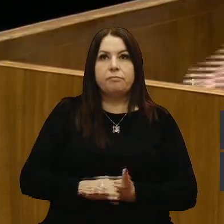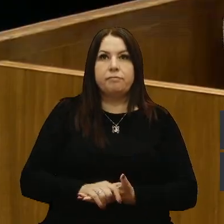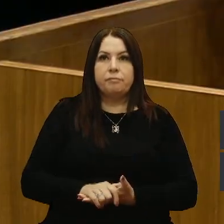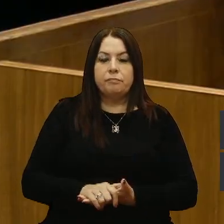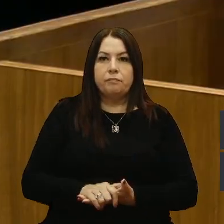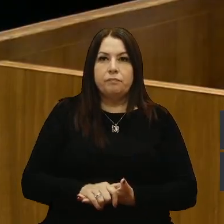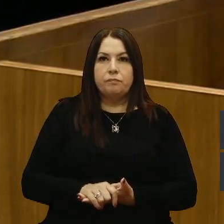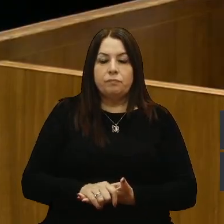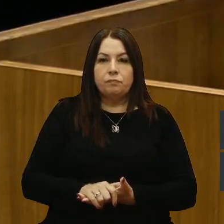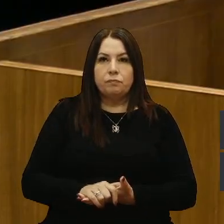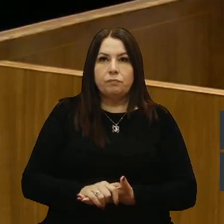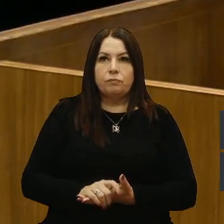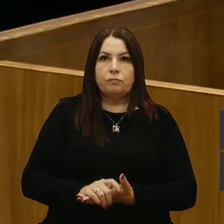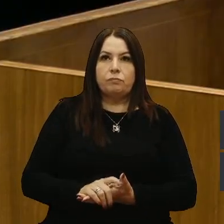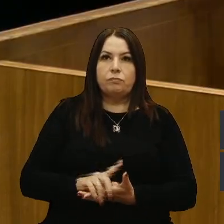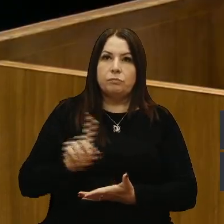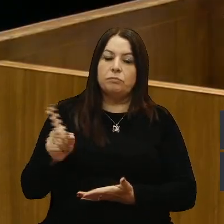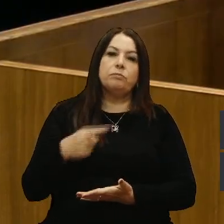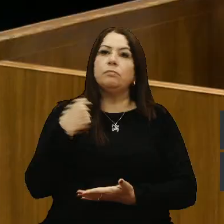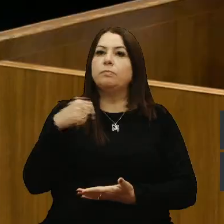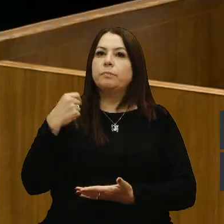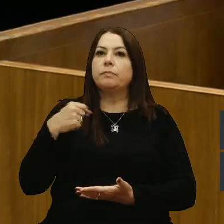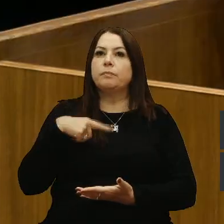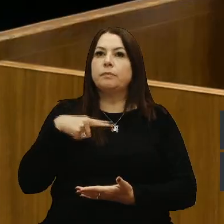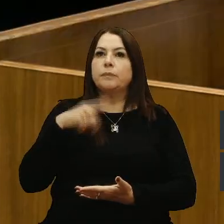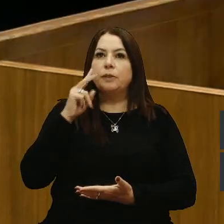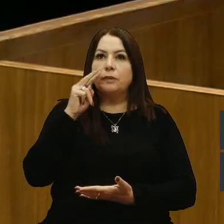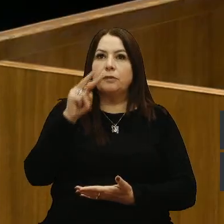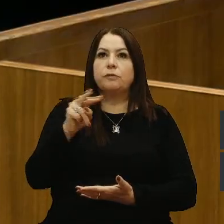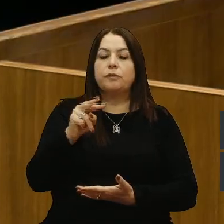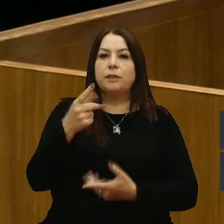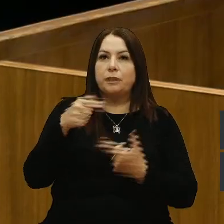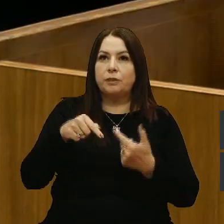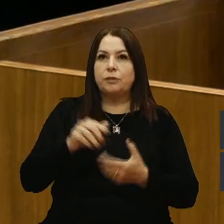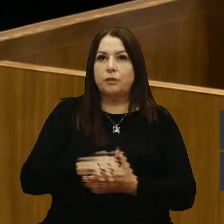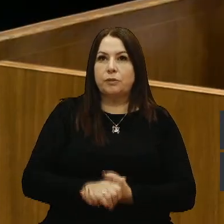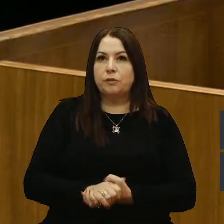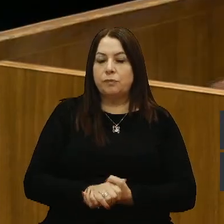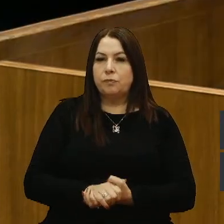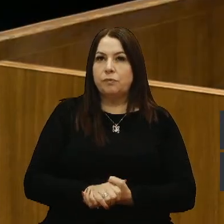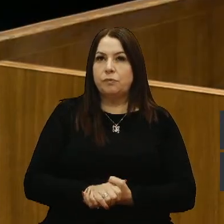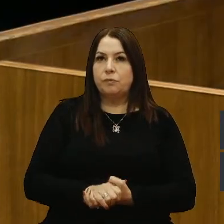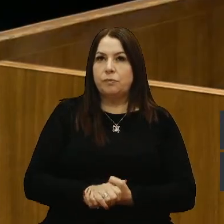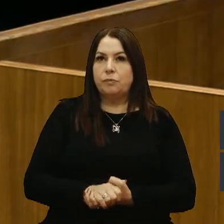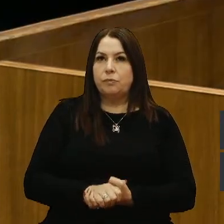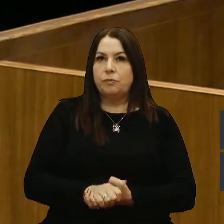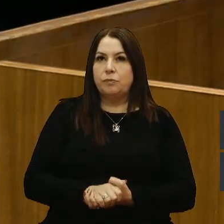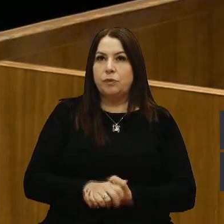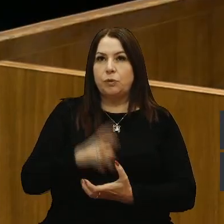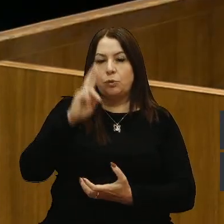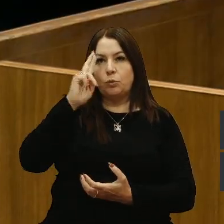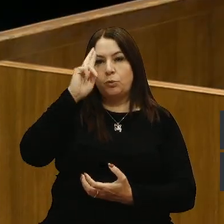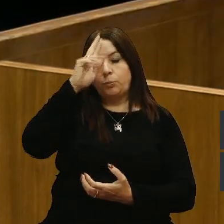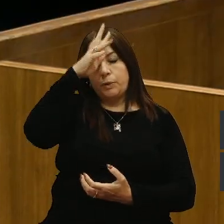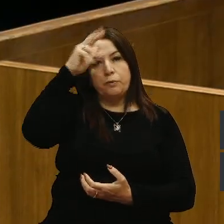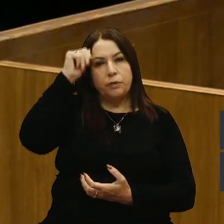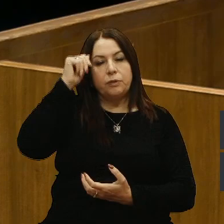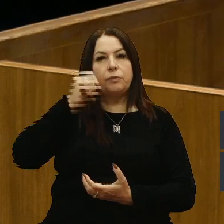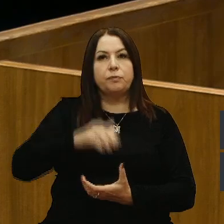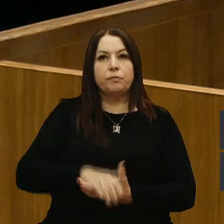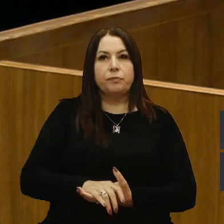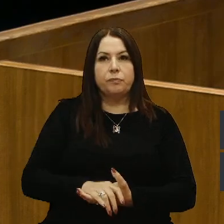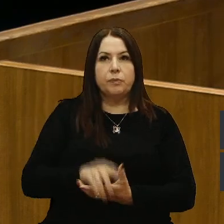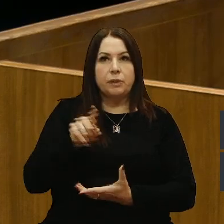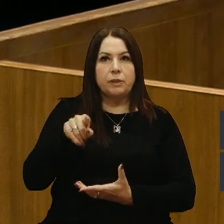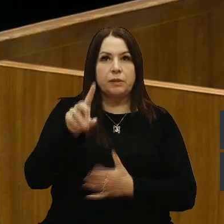E nós precisamos, então, rever essa situação com o prefeito. Agora,